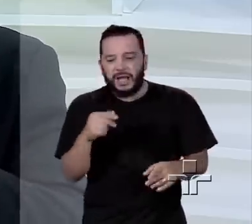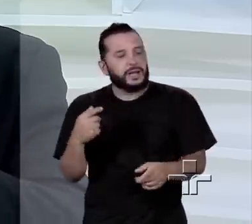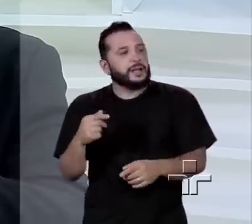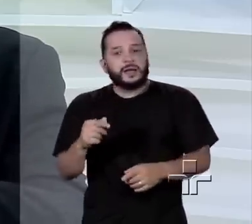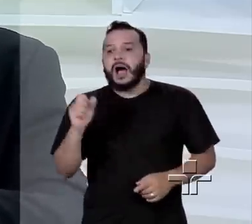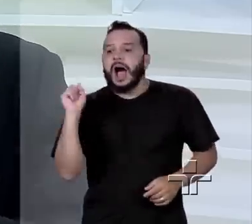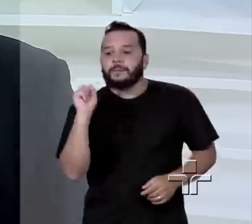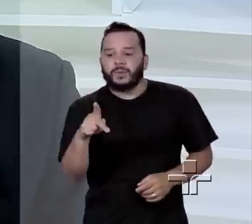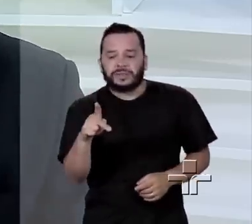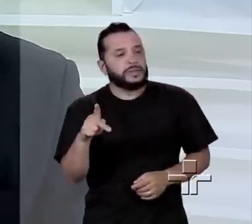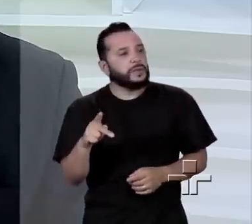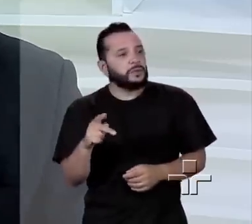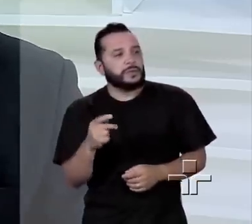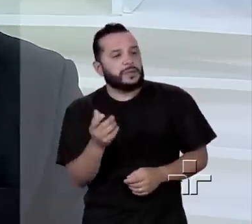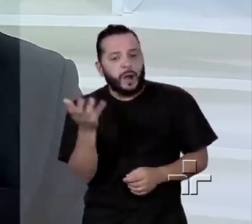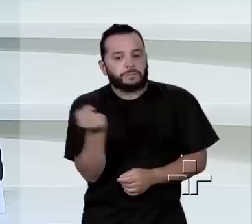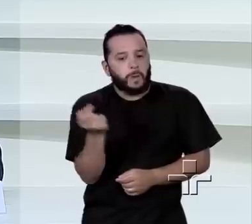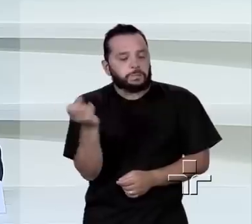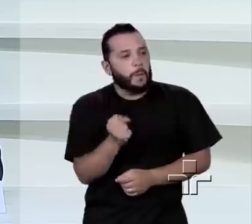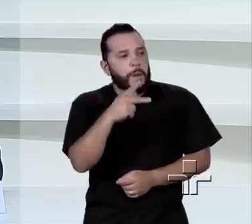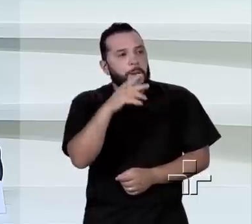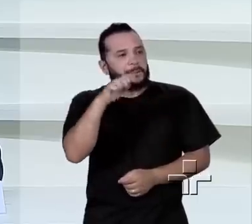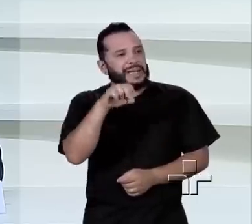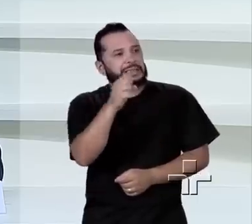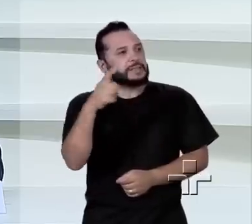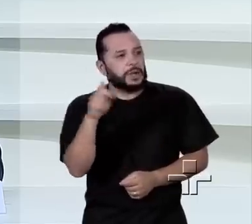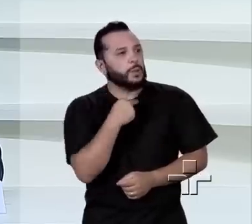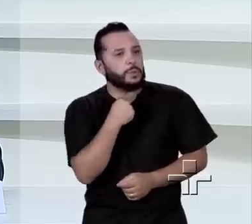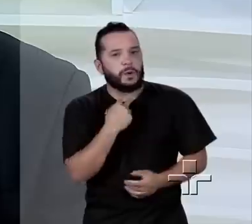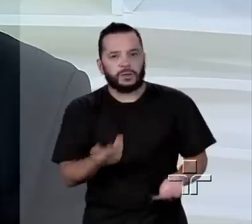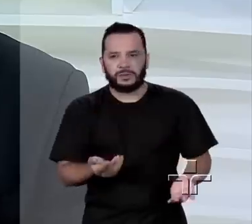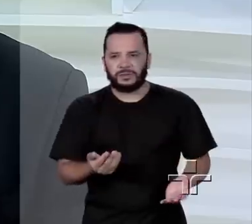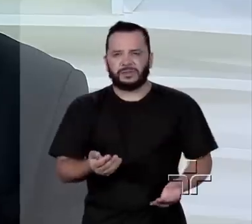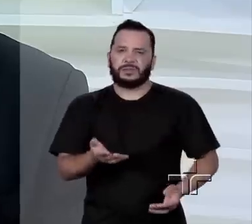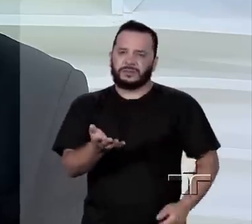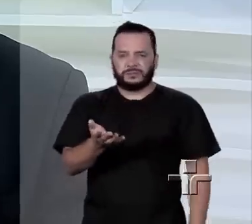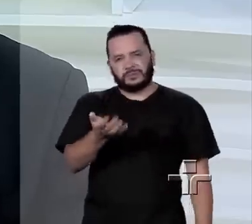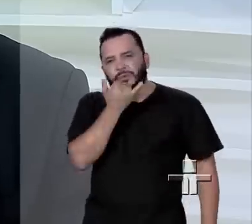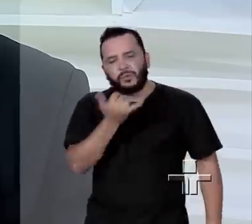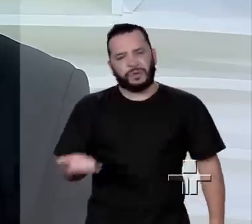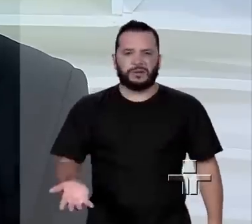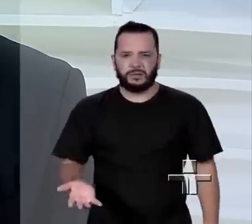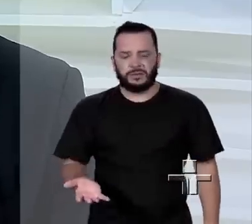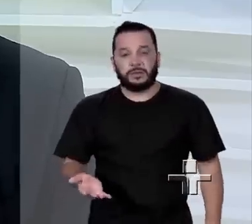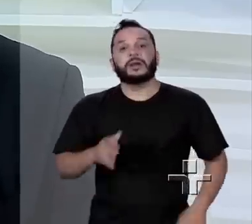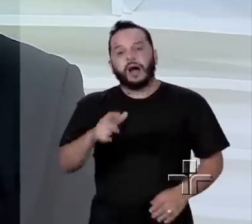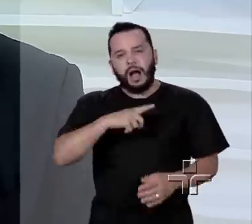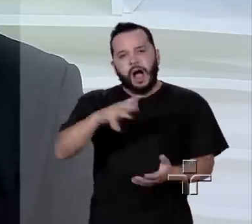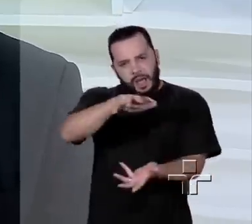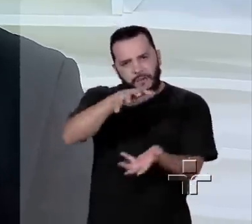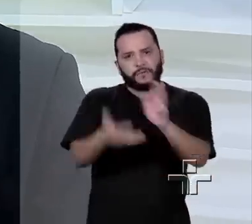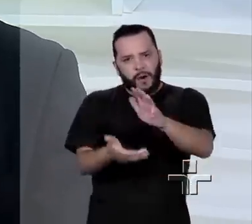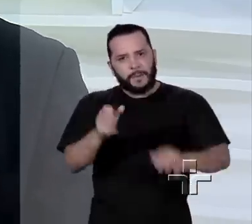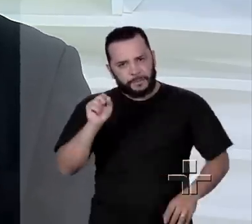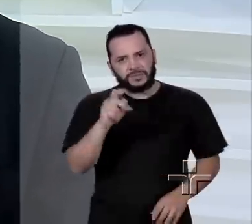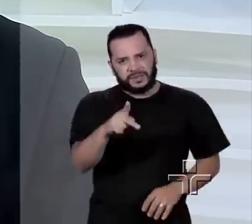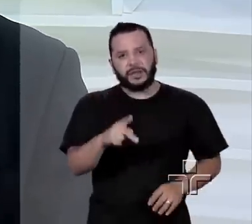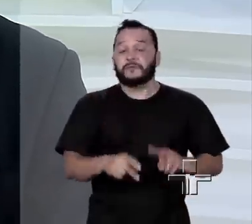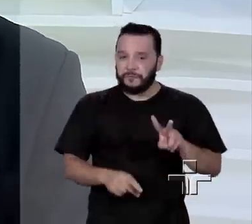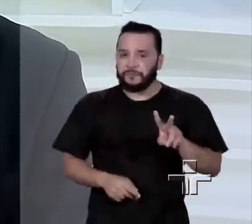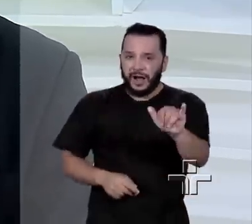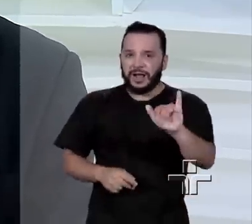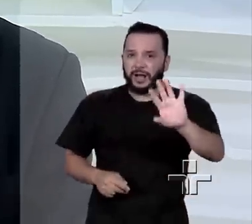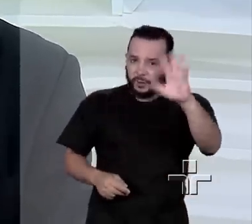porque não pode ter acumulação. Sai ou não sai a reforma da Previdência? A reforma da Previdência, ela sairá. Eu estou colocando